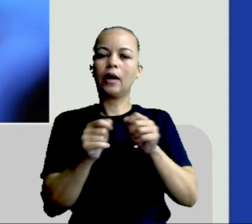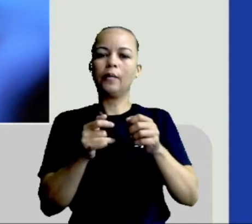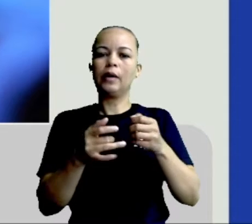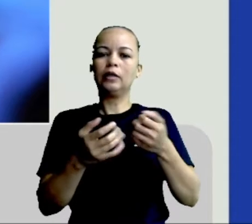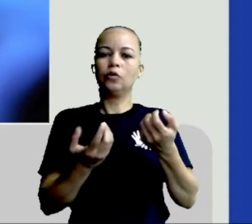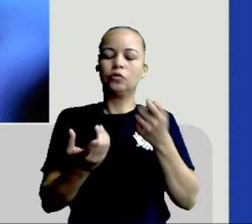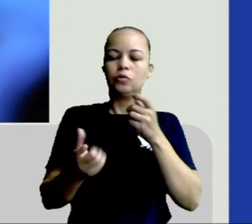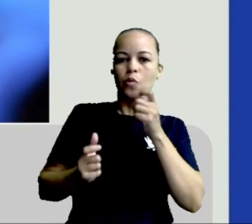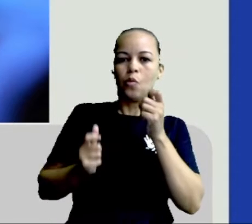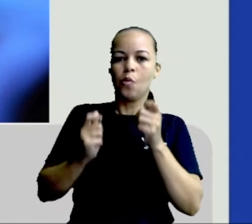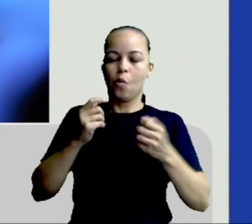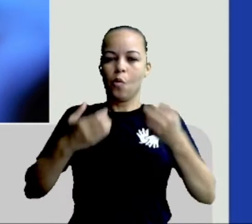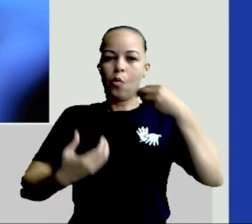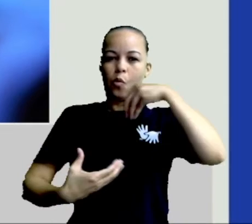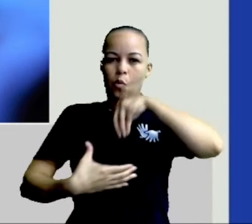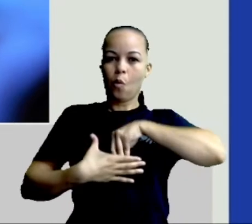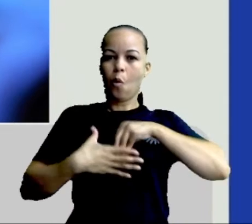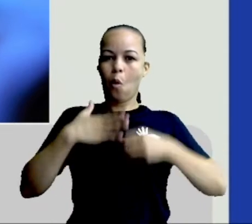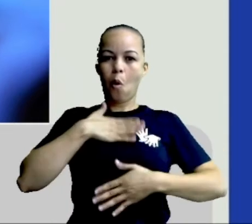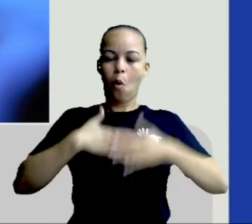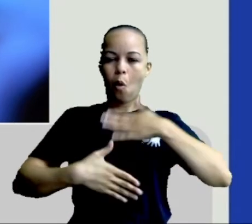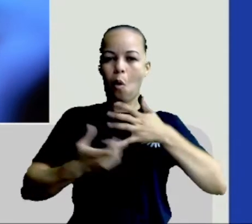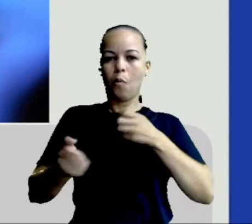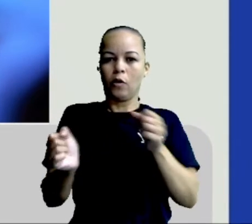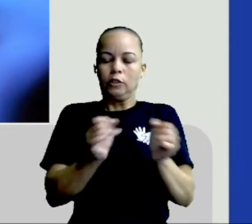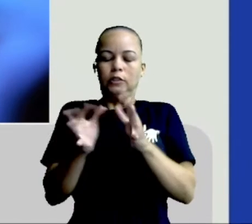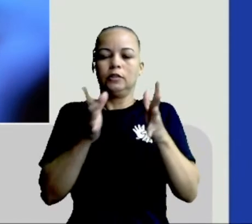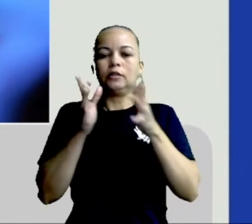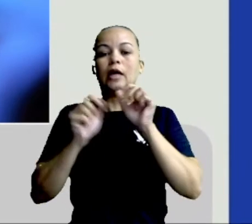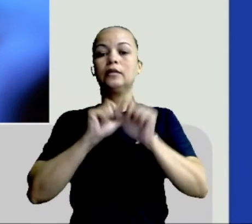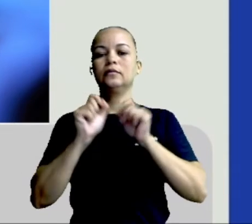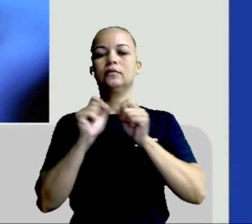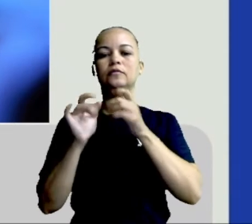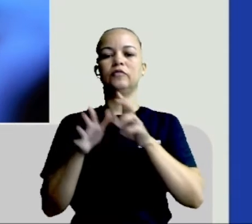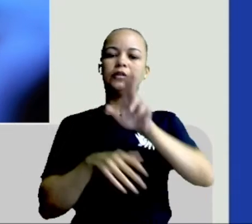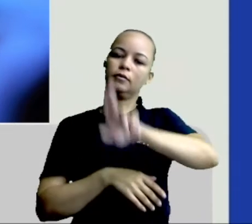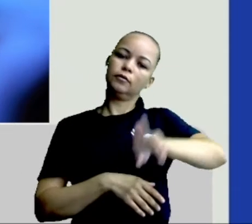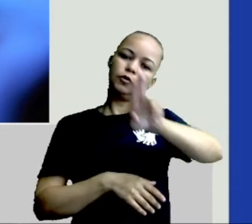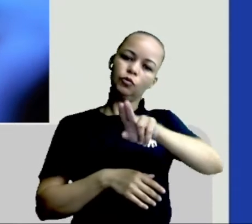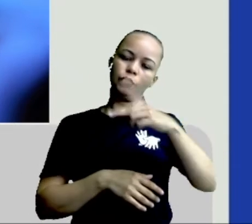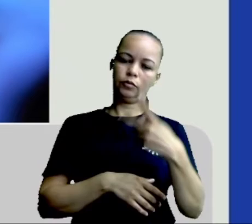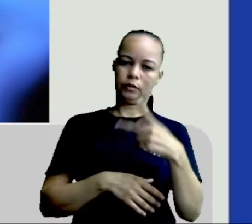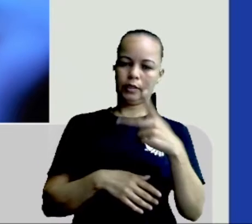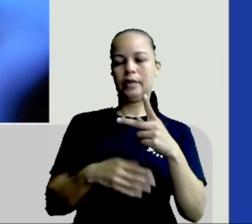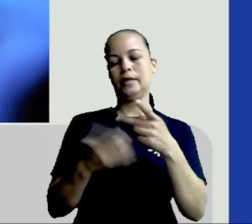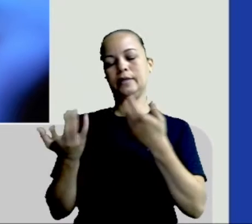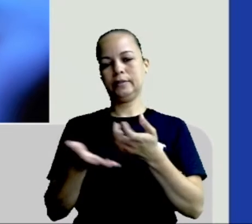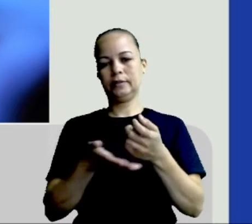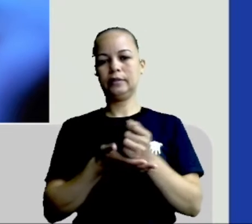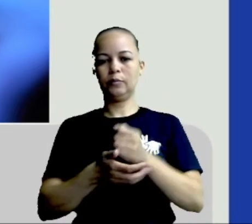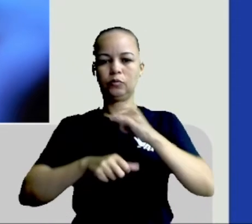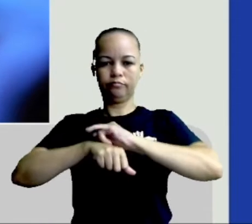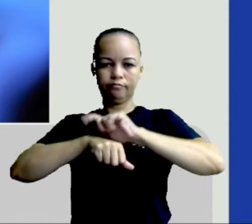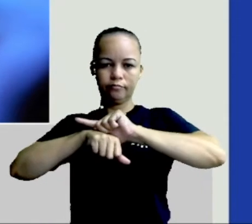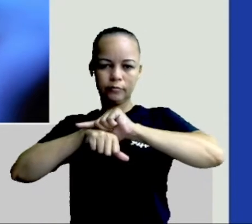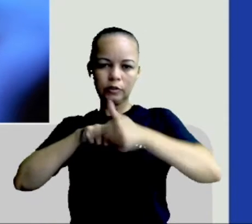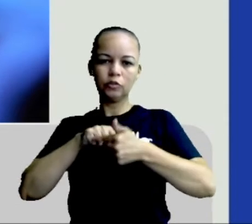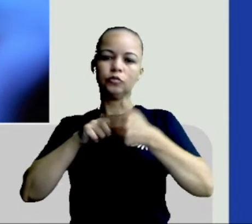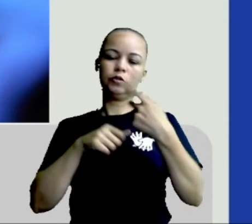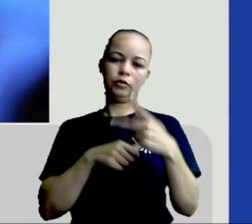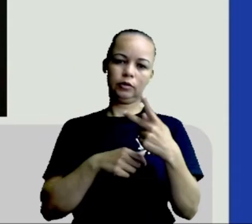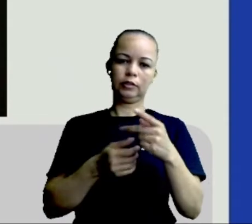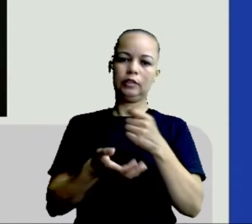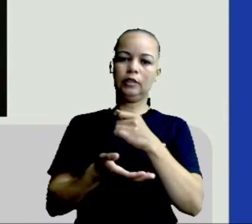todo o equilíbrio comportamental dos indivíduos que fazem uso desse tipo de substâncias, tá certo? Desses tipos